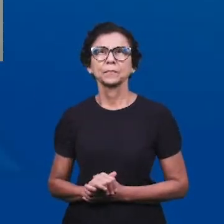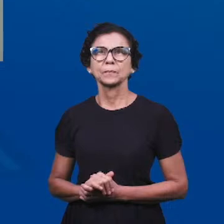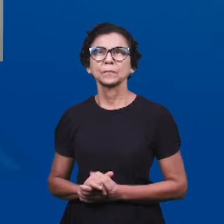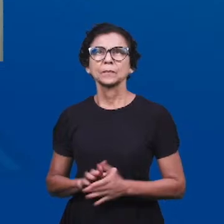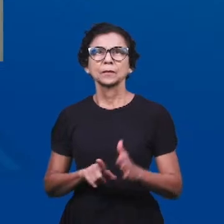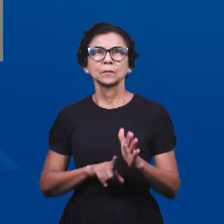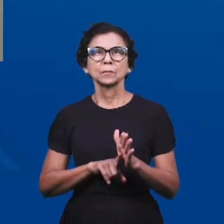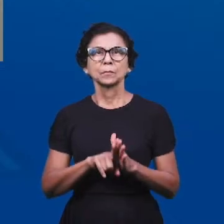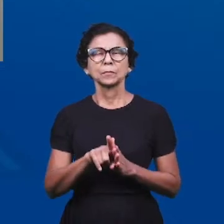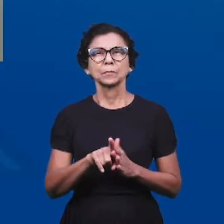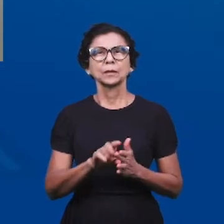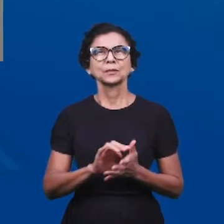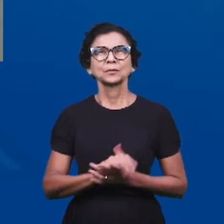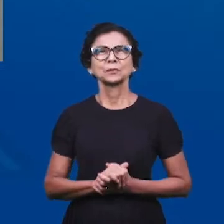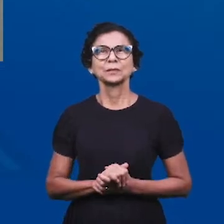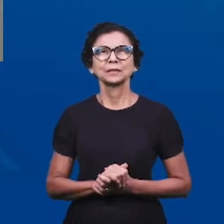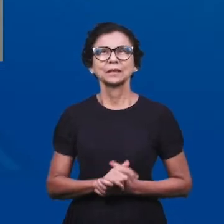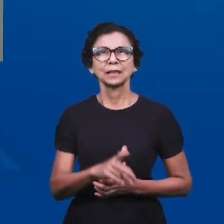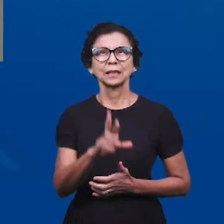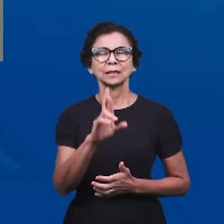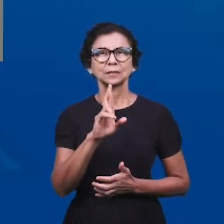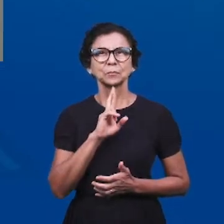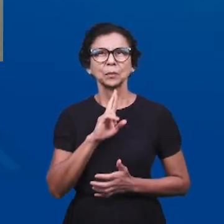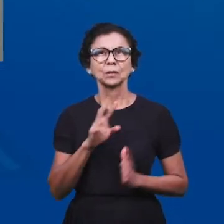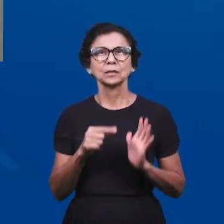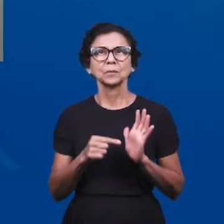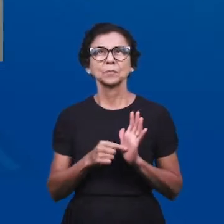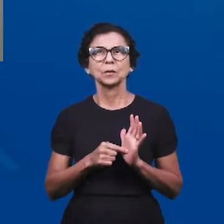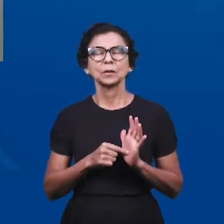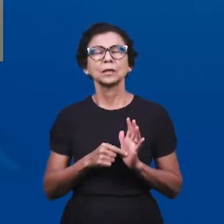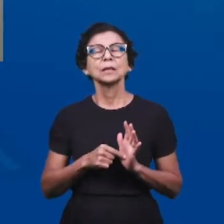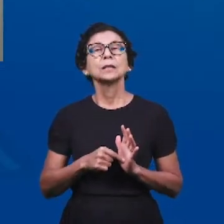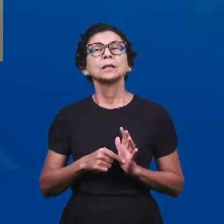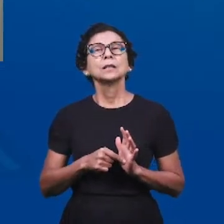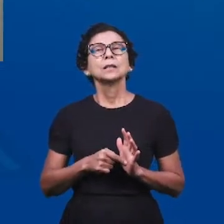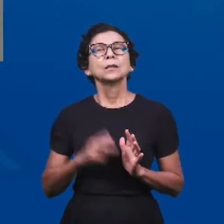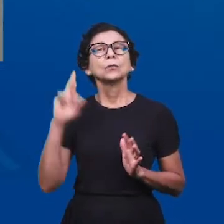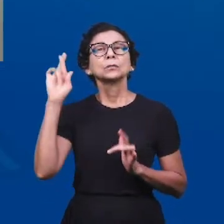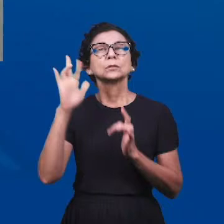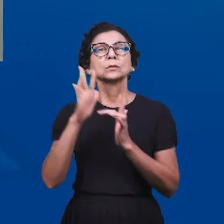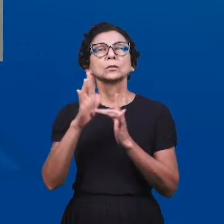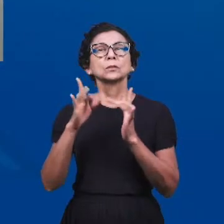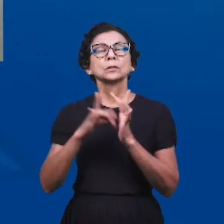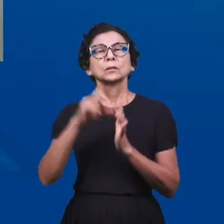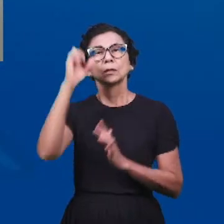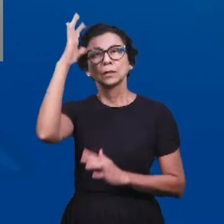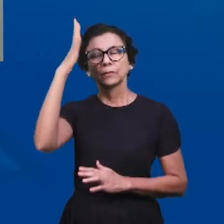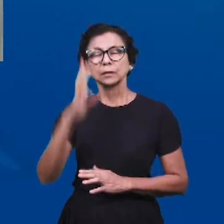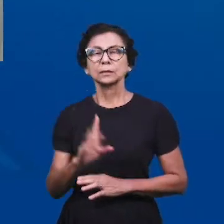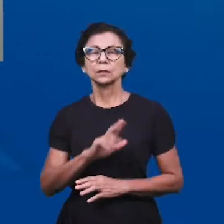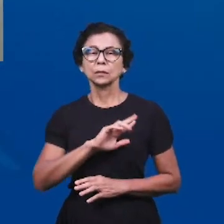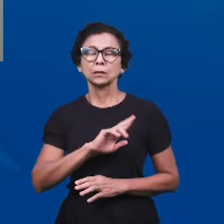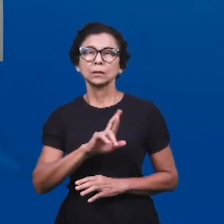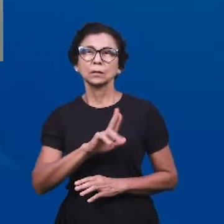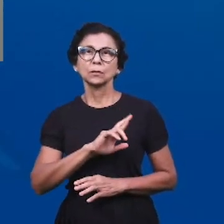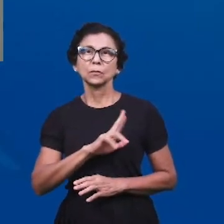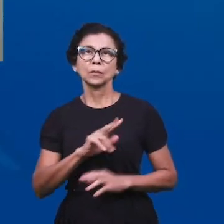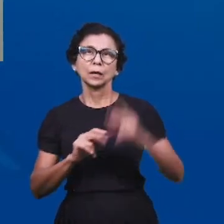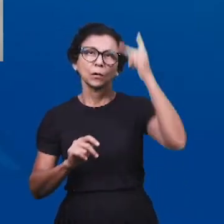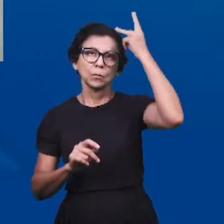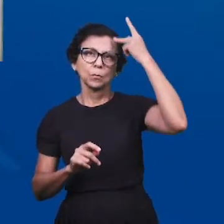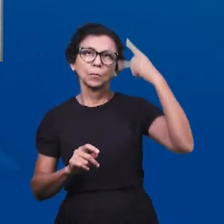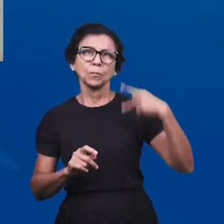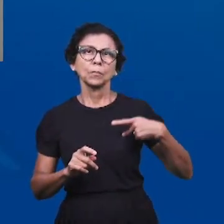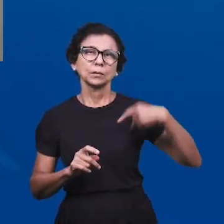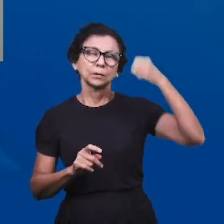das ciências, os textos mostram que a revelação de Jesus Cristo não vem da razão humana, mas vem da eternidade de